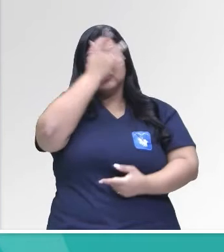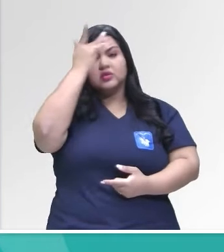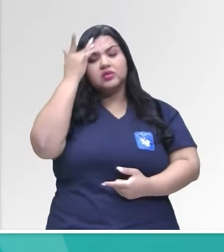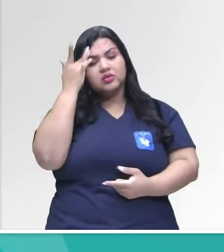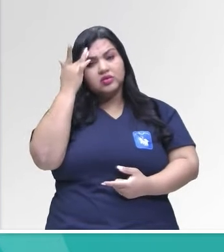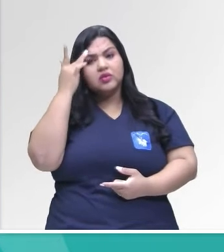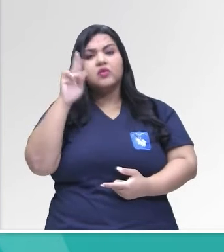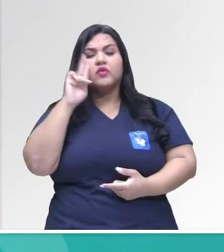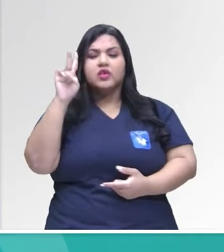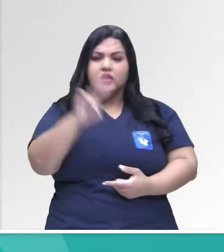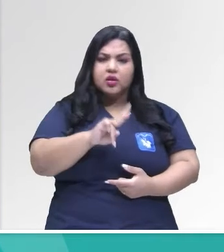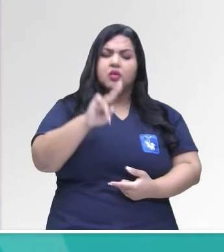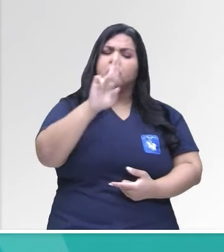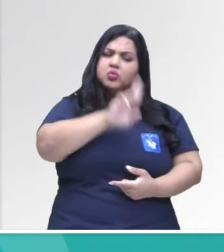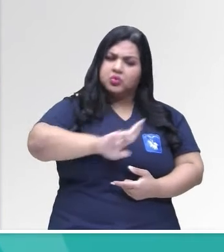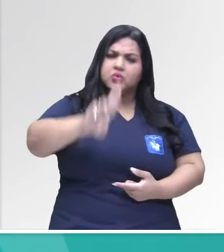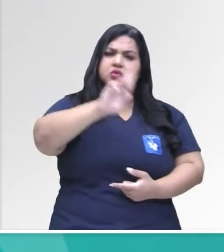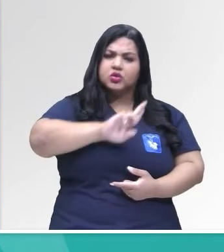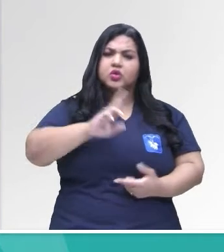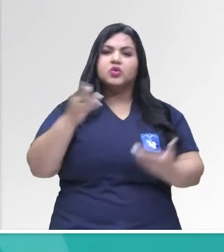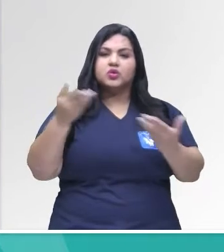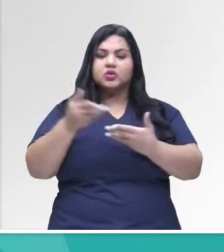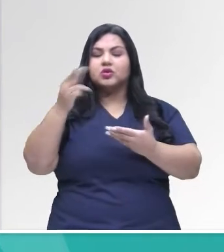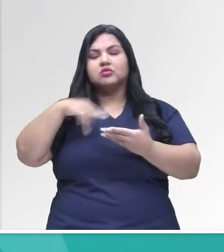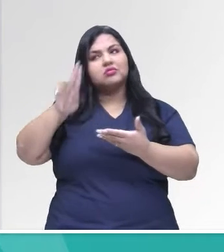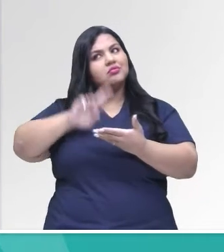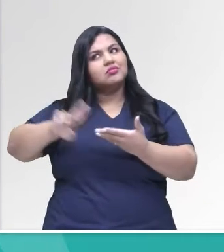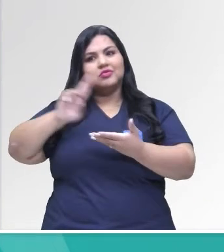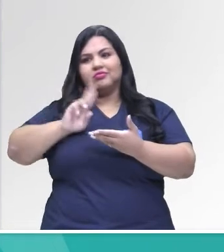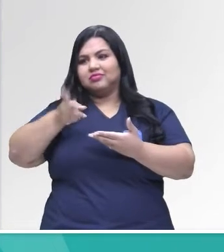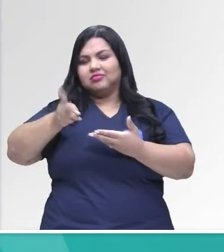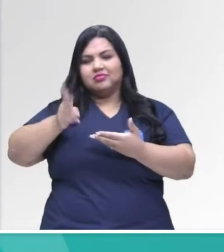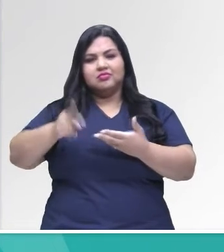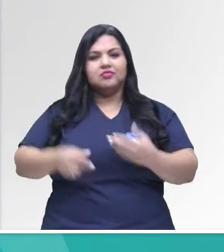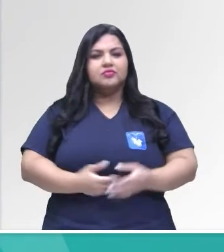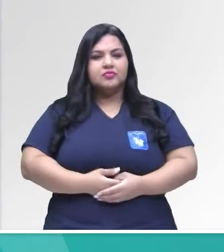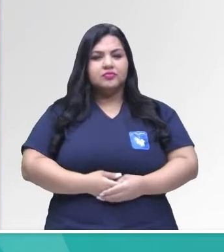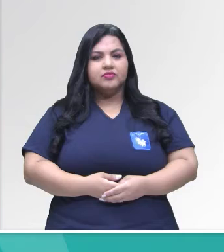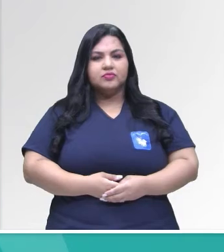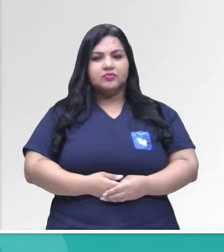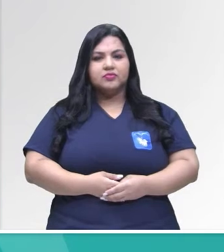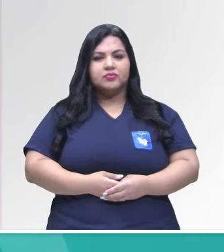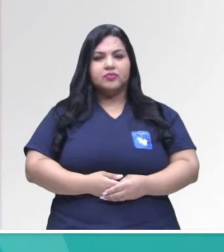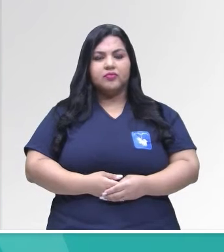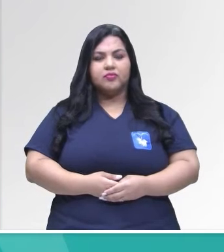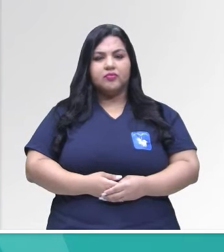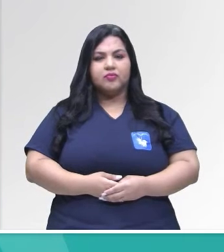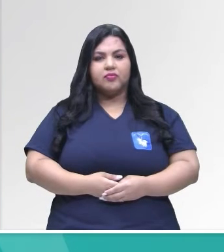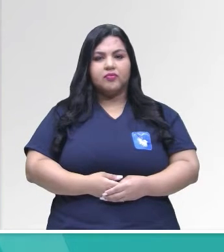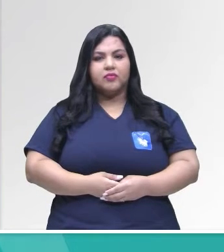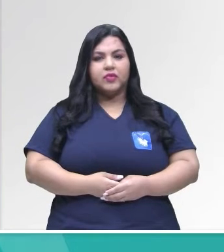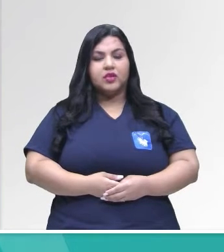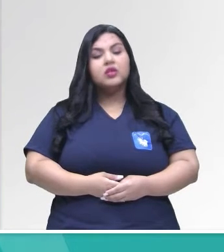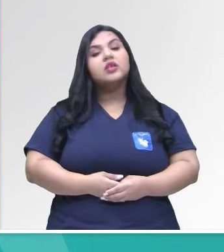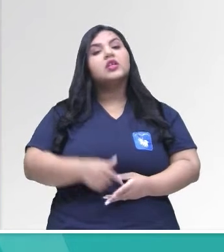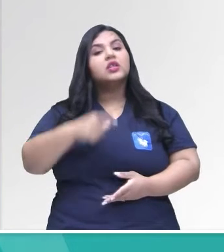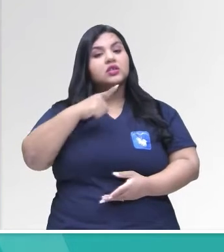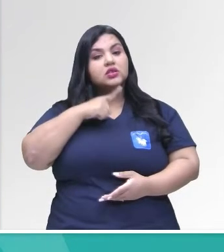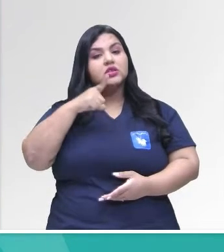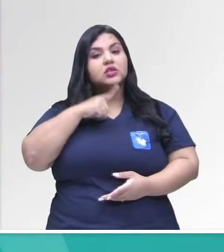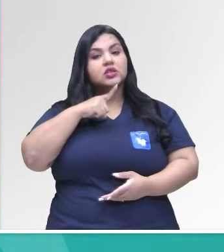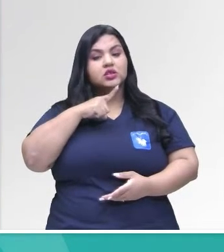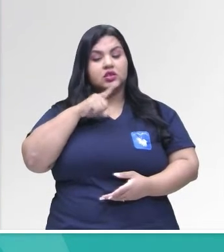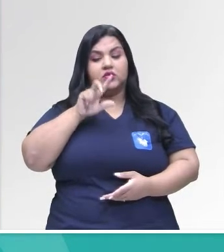e viu o quanto era útil e hoje utilizamos bastante os post-its. E vejam aqui a minha oração, onde eu tenho uma